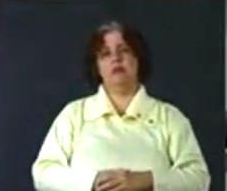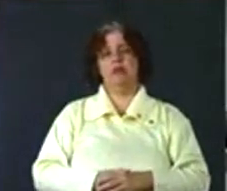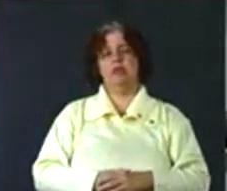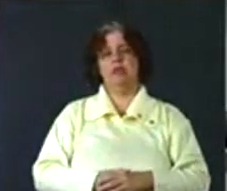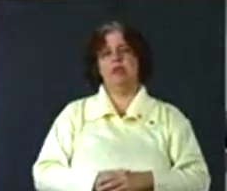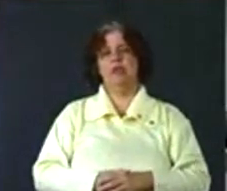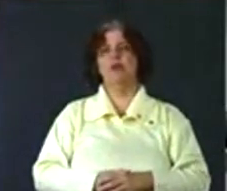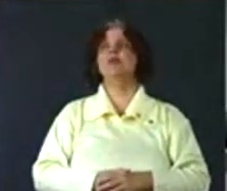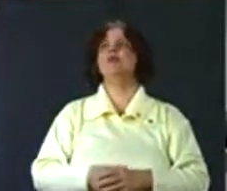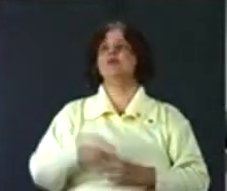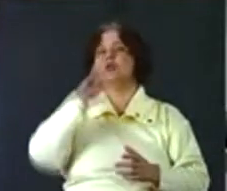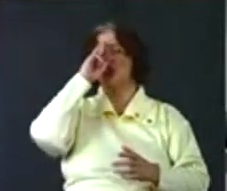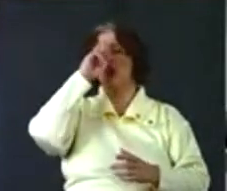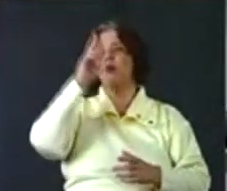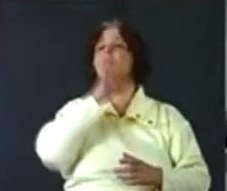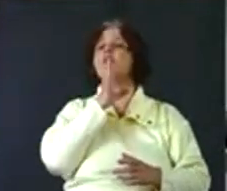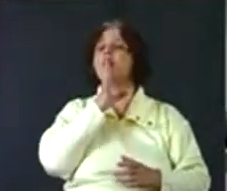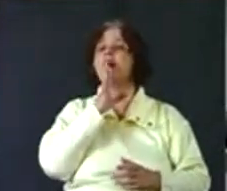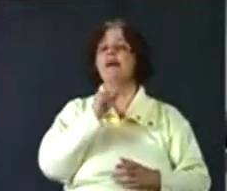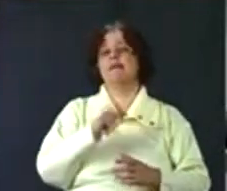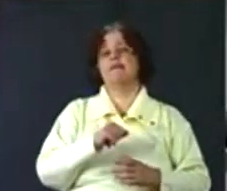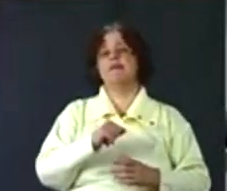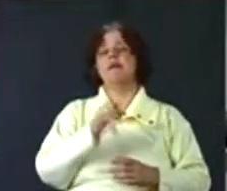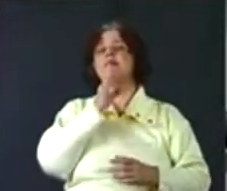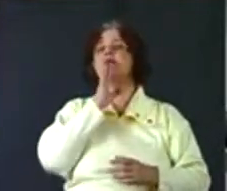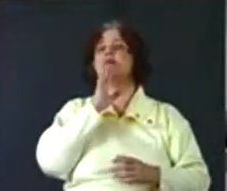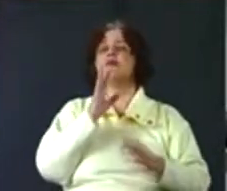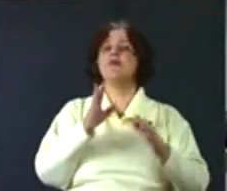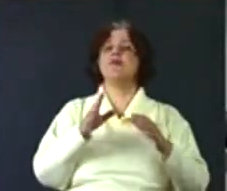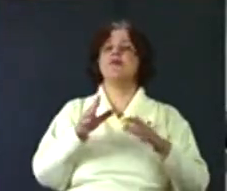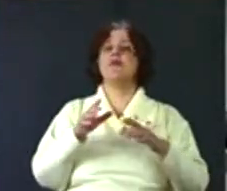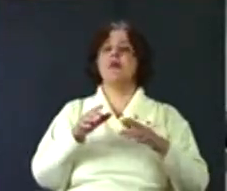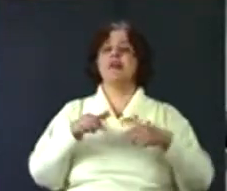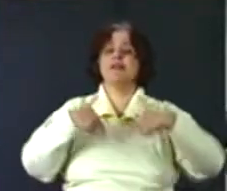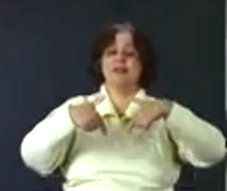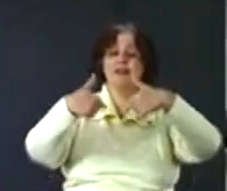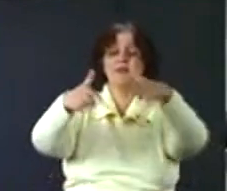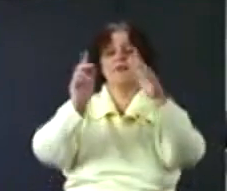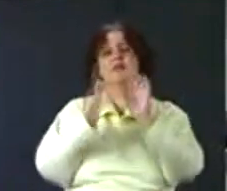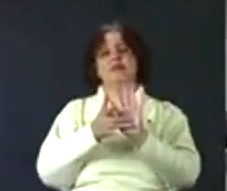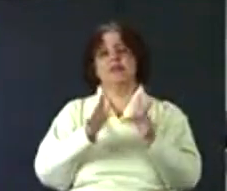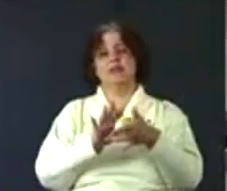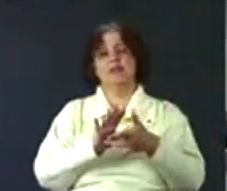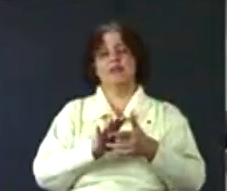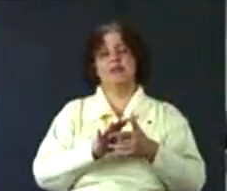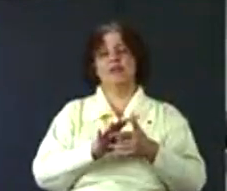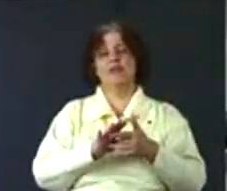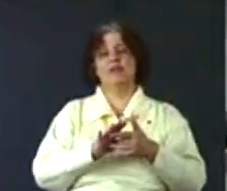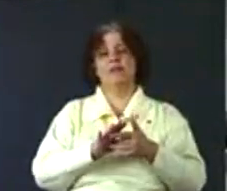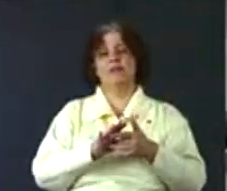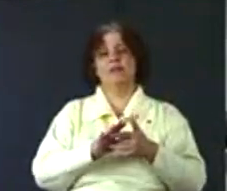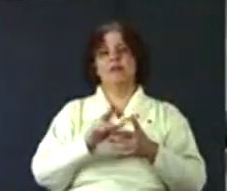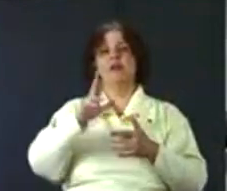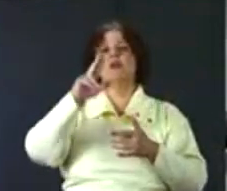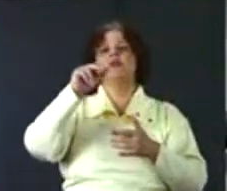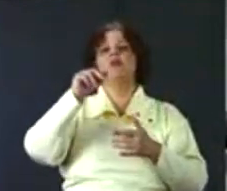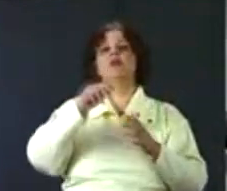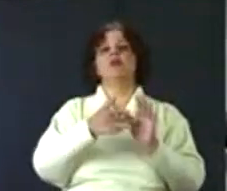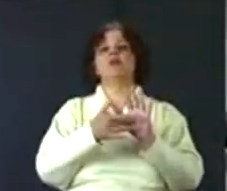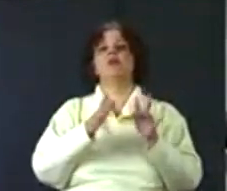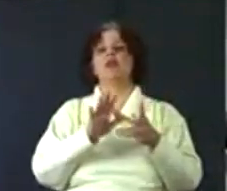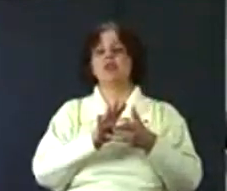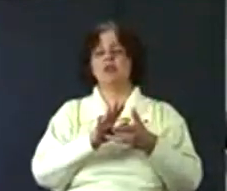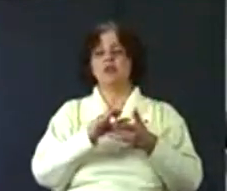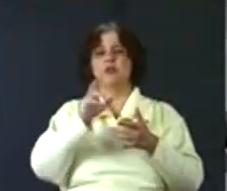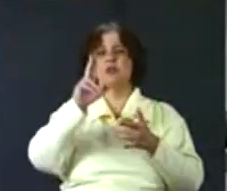O Senhor conhece os seus. O Senhor então sabe que a igreja vai passar por lutas. Se tem uma coisa que Jesus nunca fez, foi mentir para a